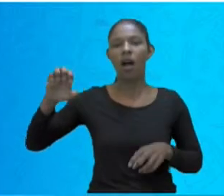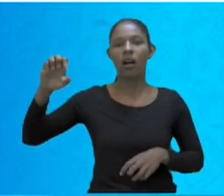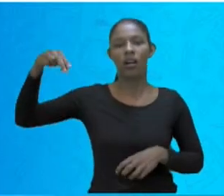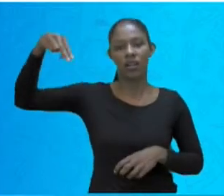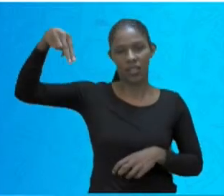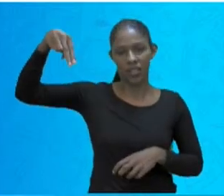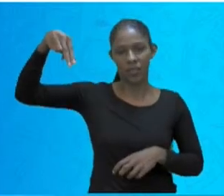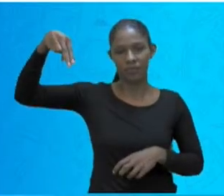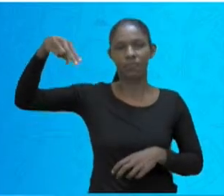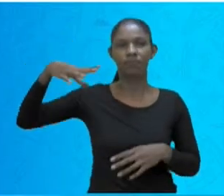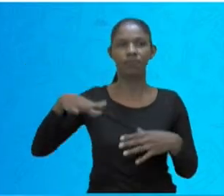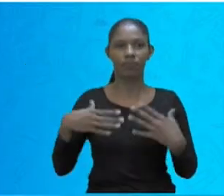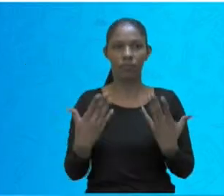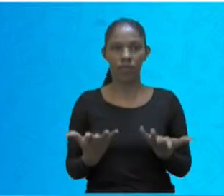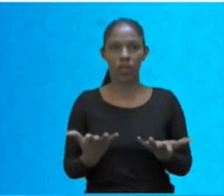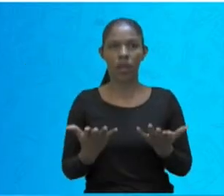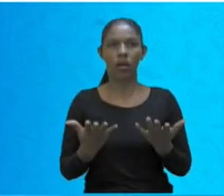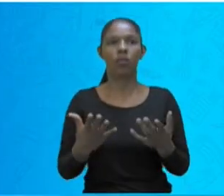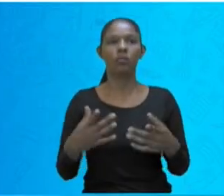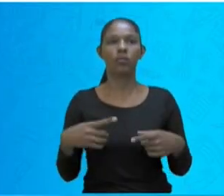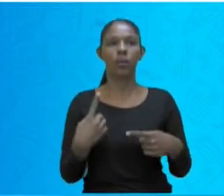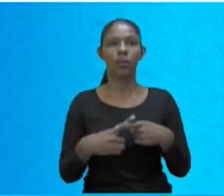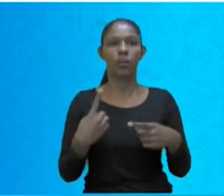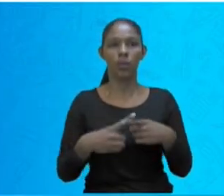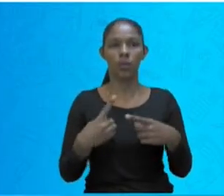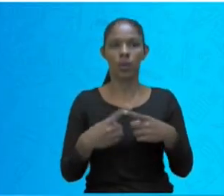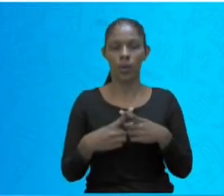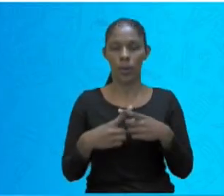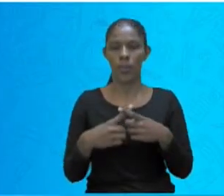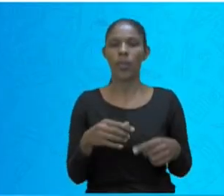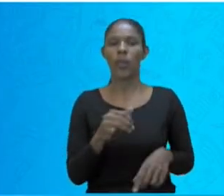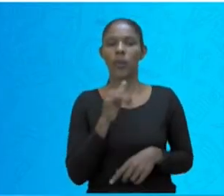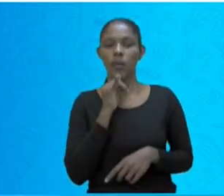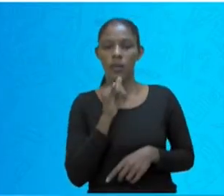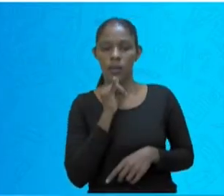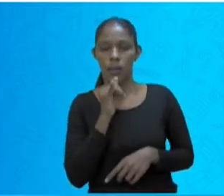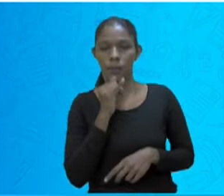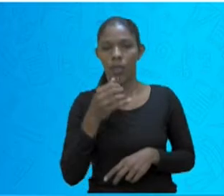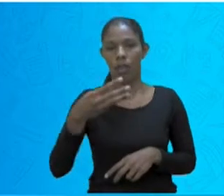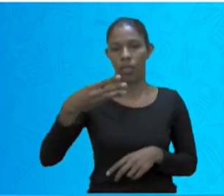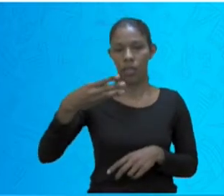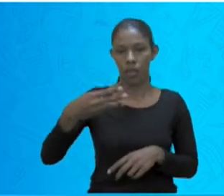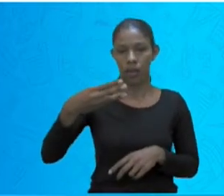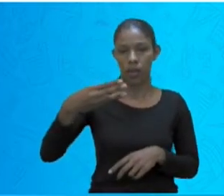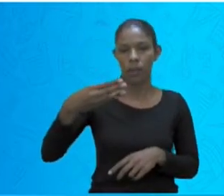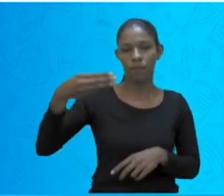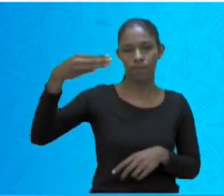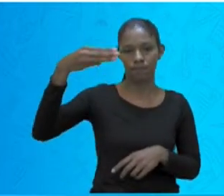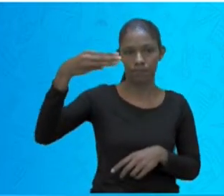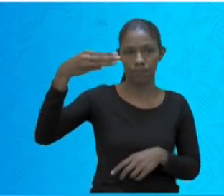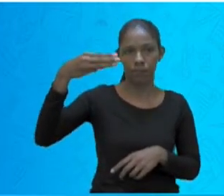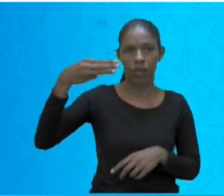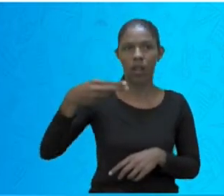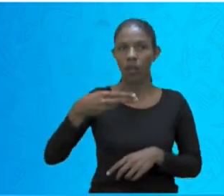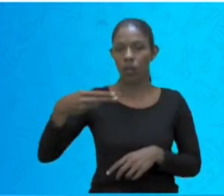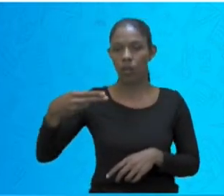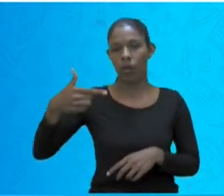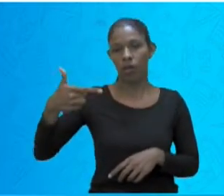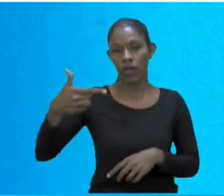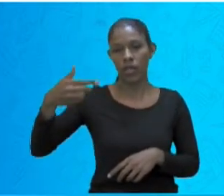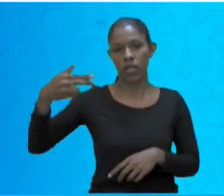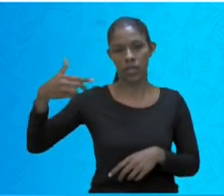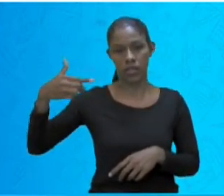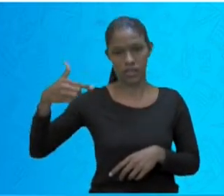só, 3 elevado ao cubo é igual a 27. 3 vezes 3, 9.